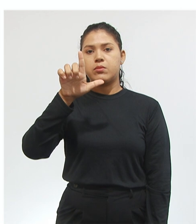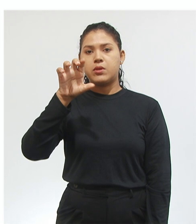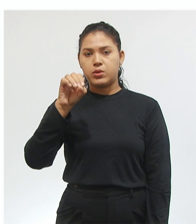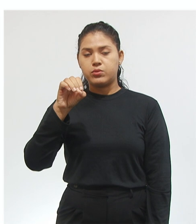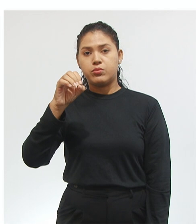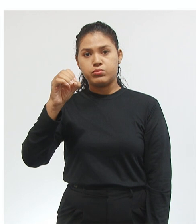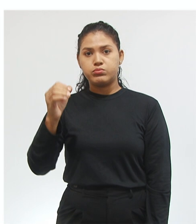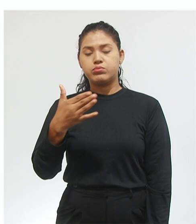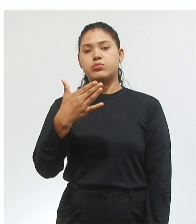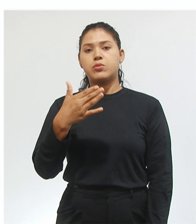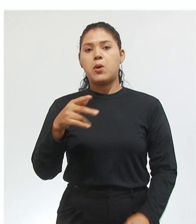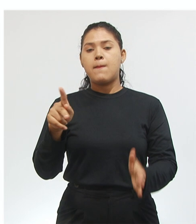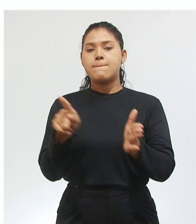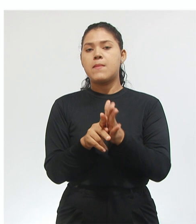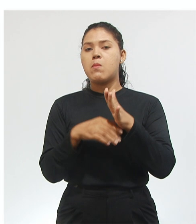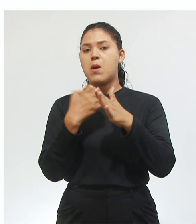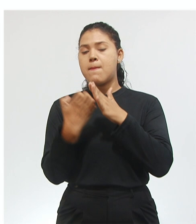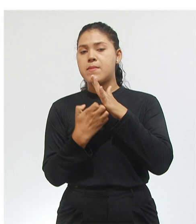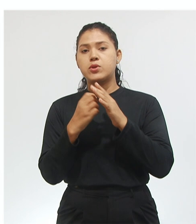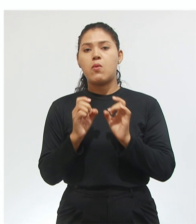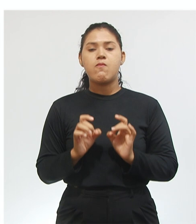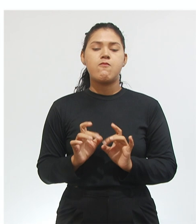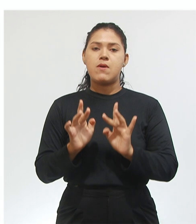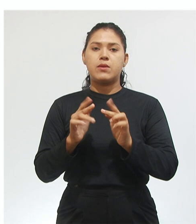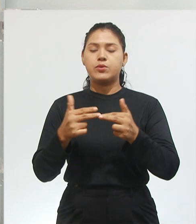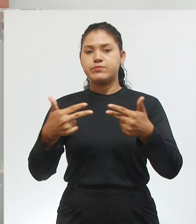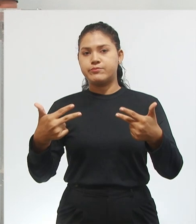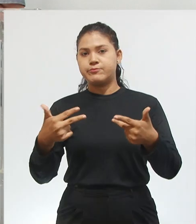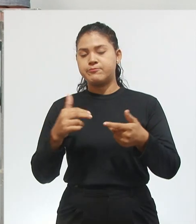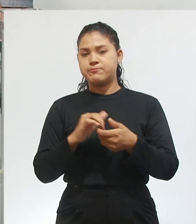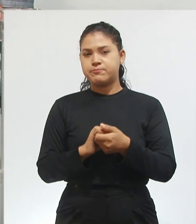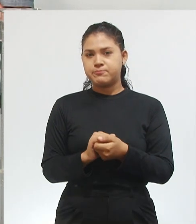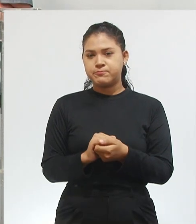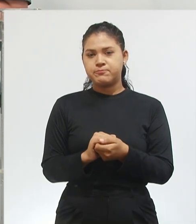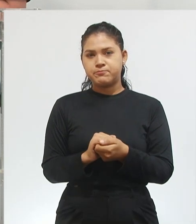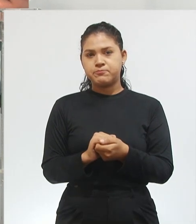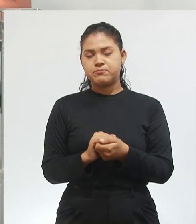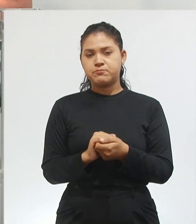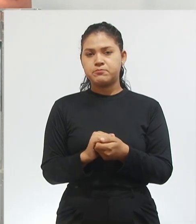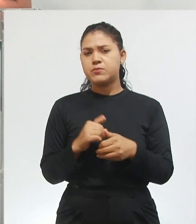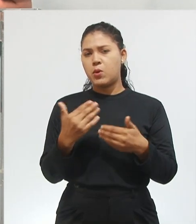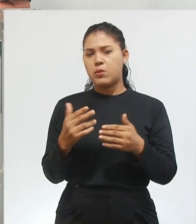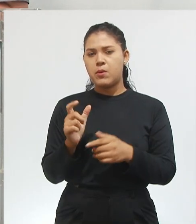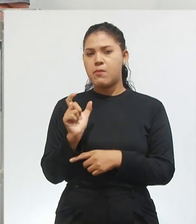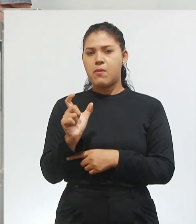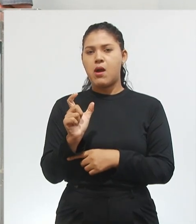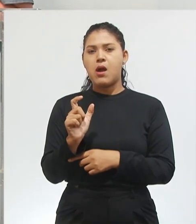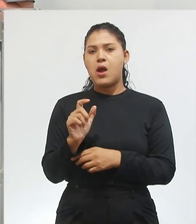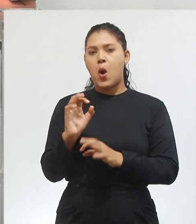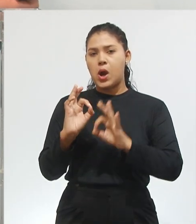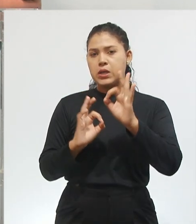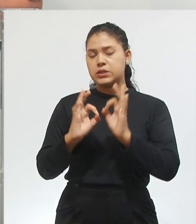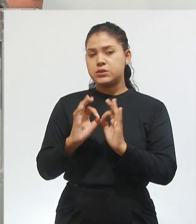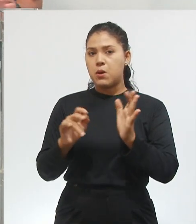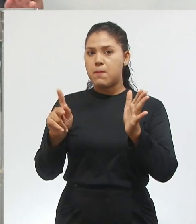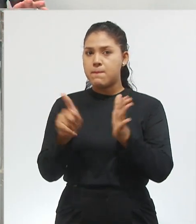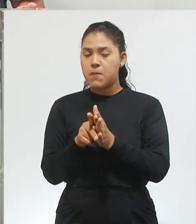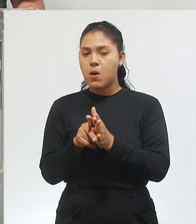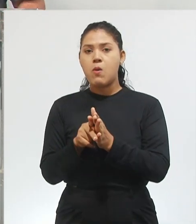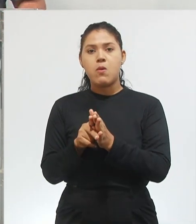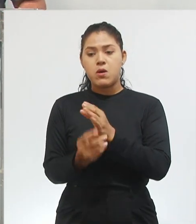estratégia de negócios veja bem quando nós falamos que uma organização cria entrega e